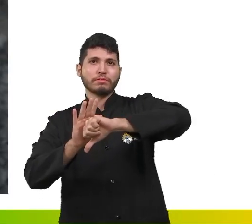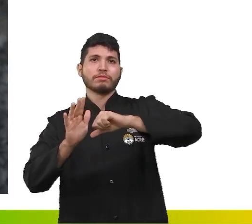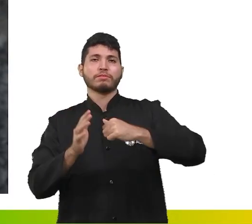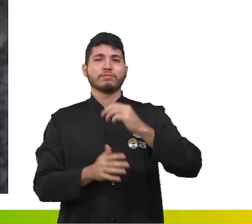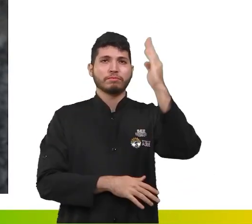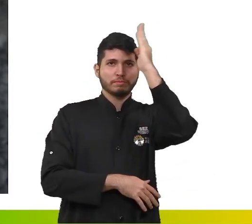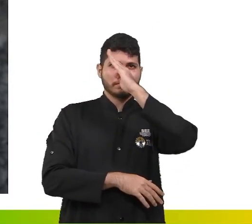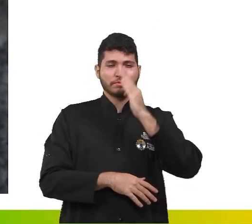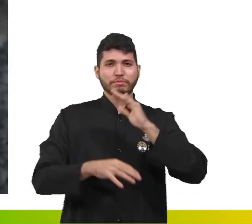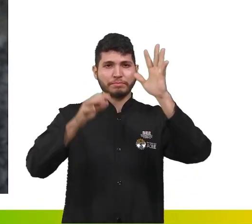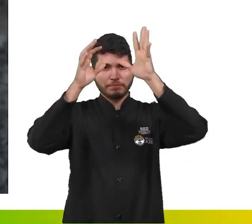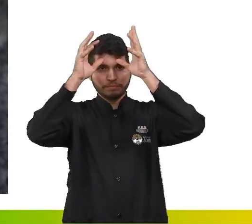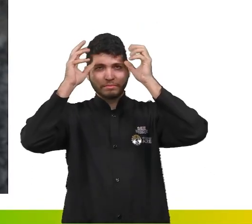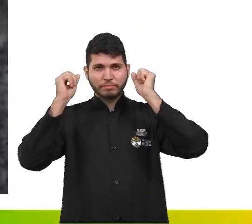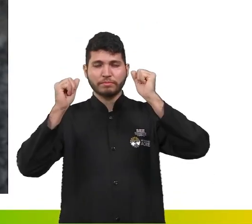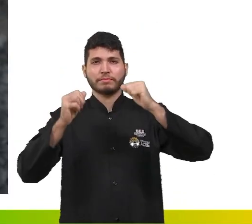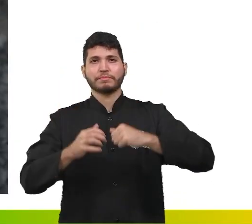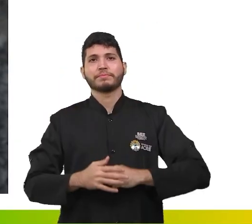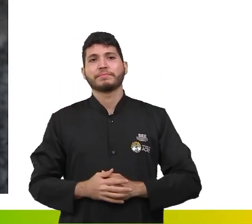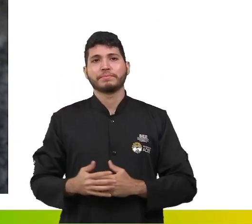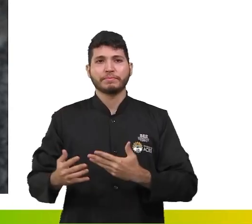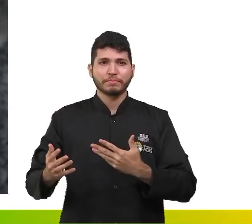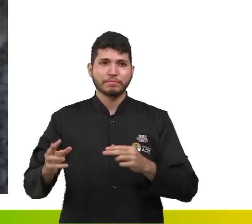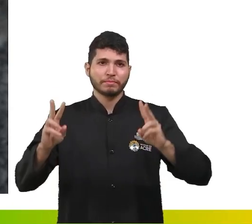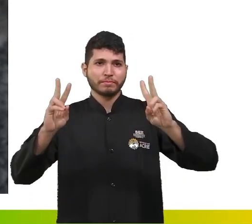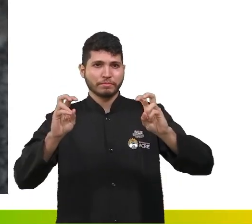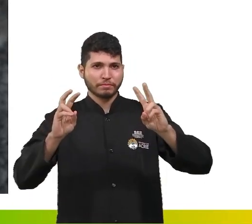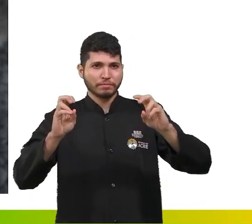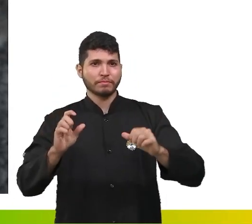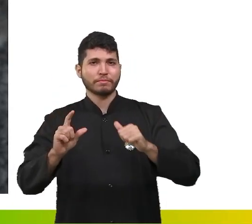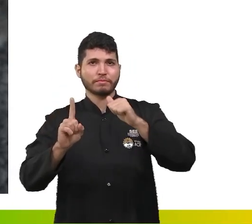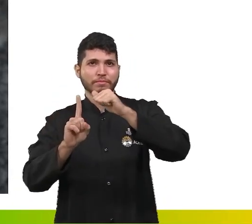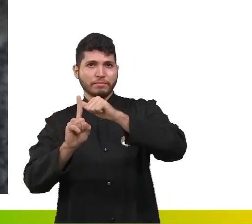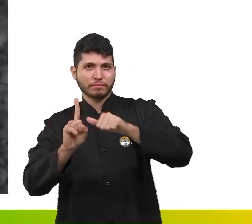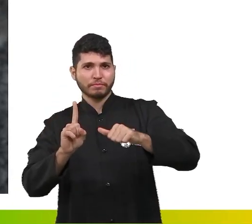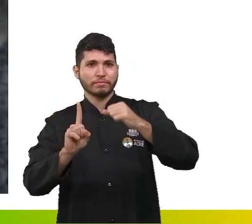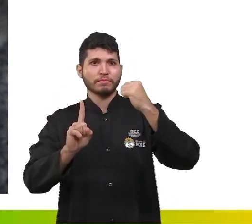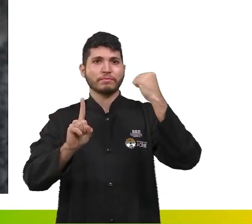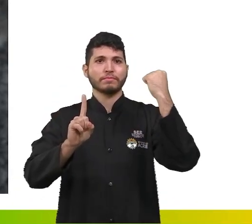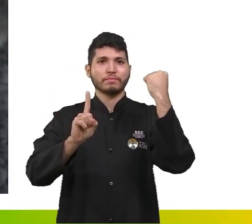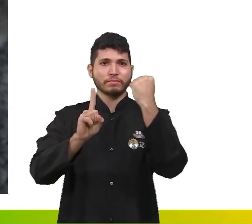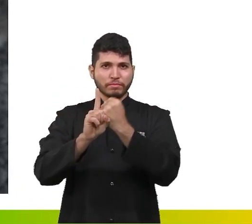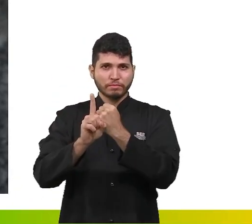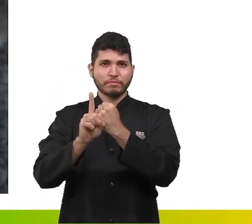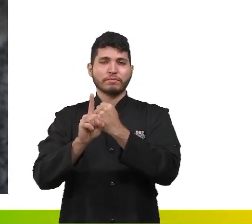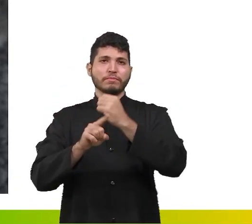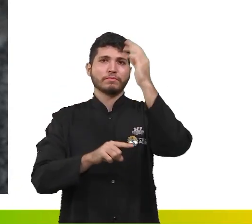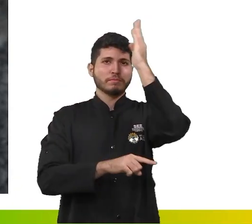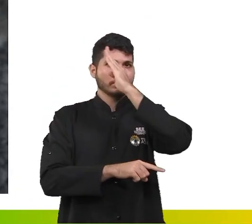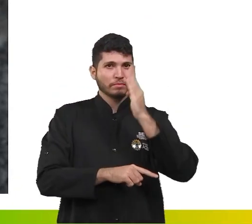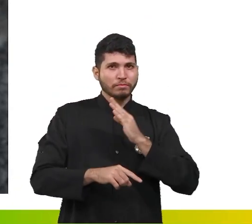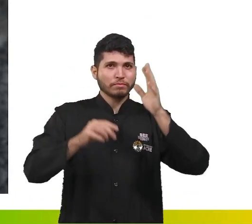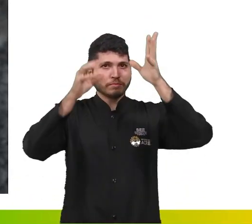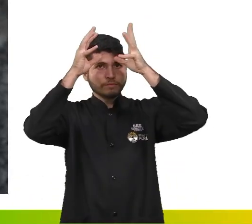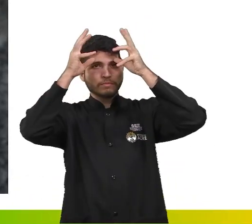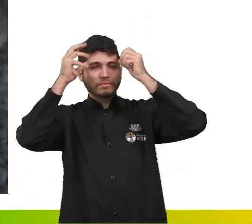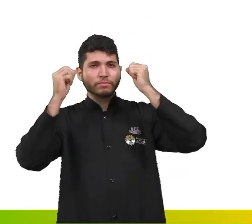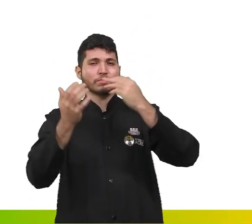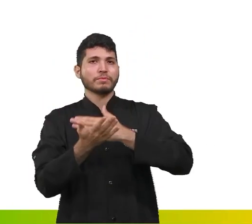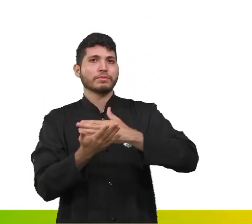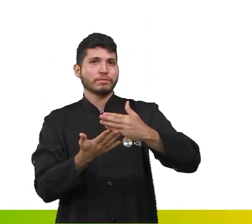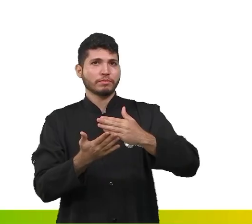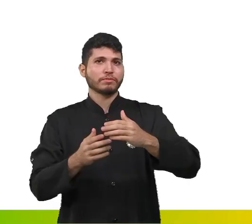Acre. Aqui está o nosso tema, feminicídio no Brasil e no Acre. Eu vou começar falando sobre o feminicídio no Brasil.